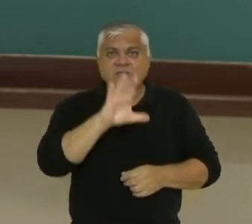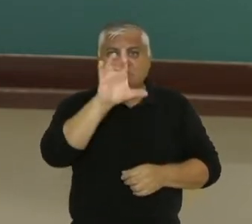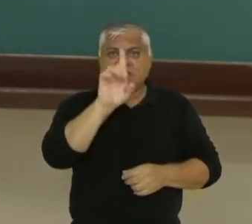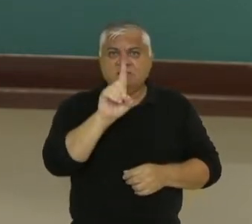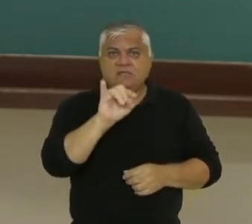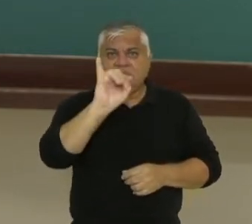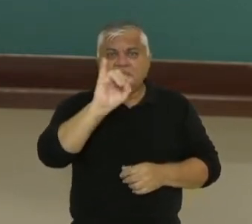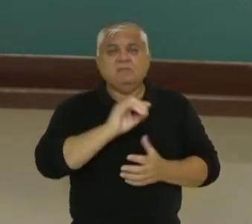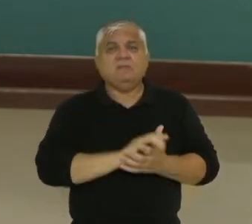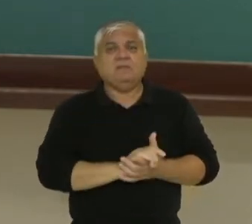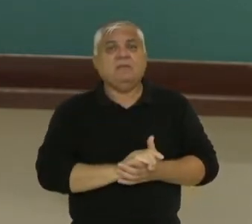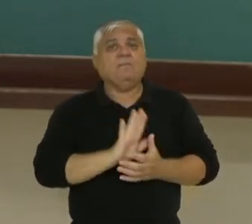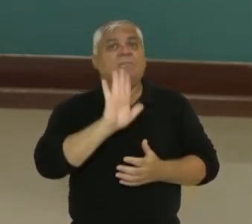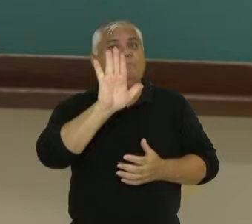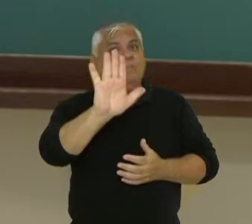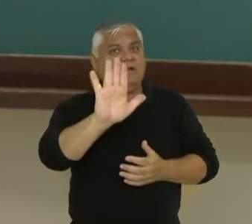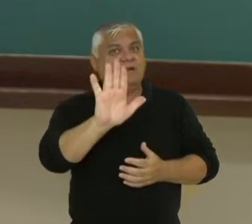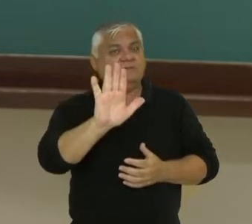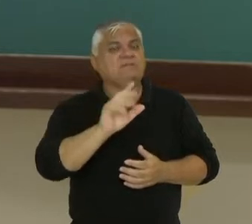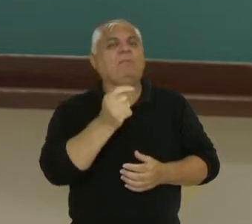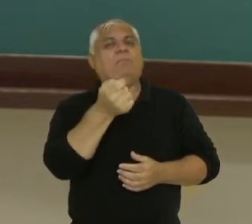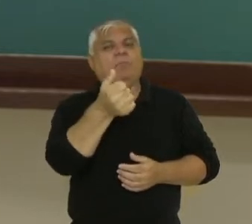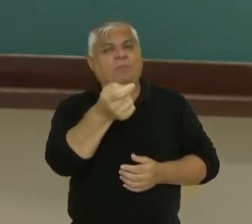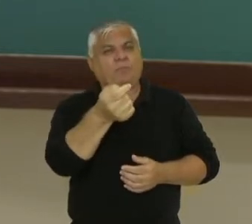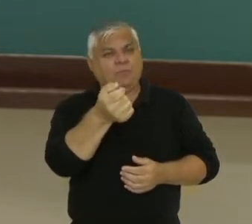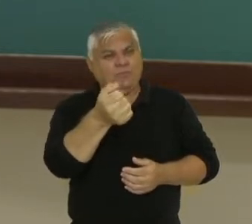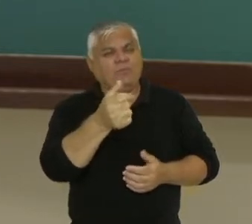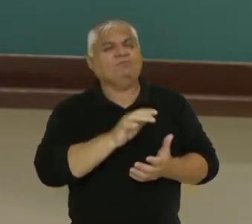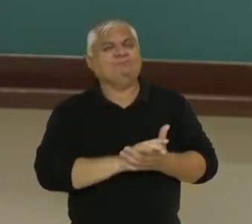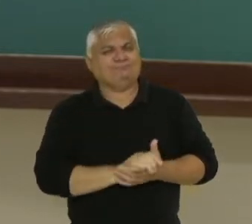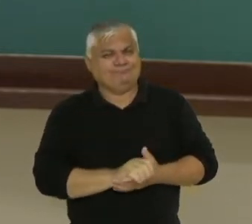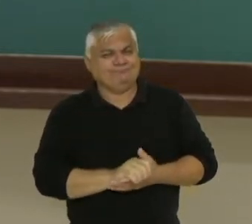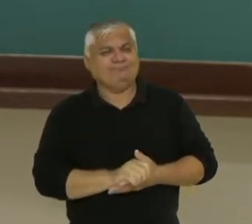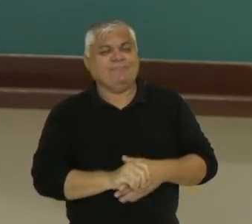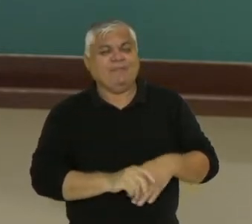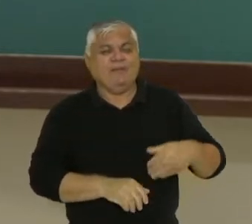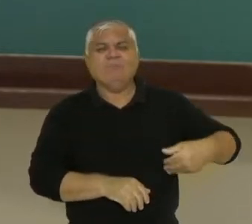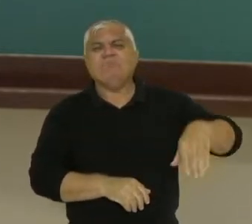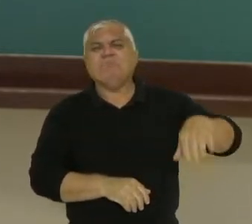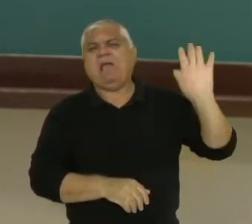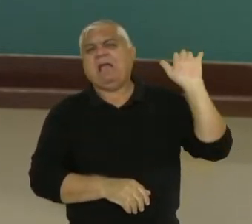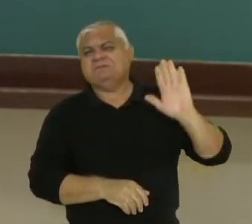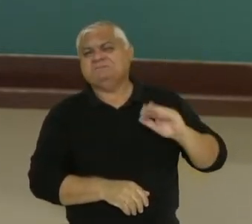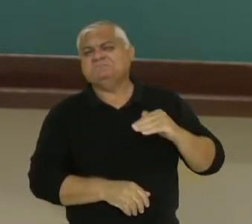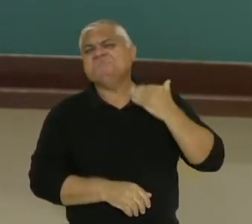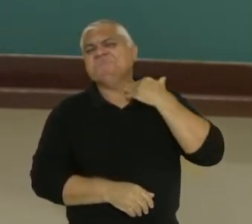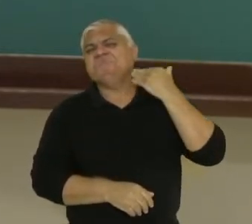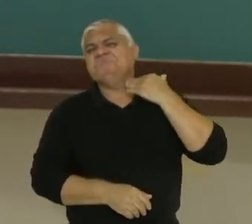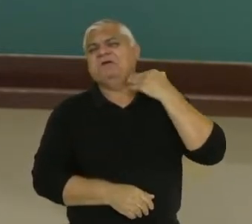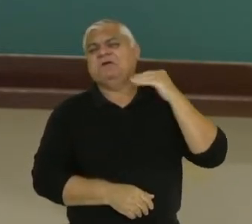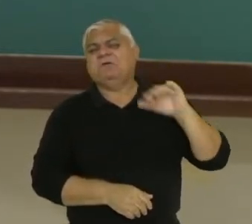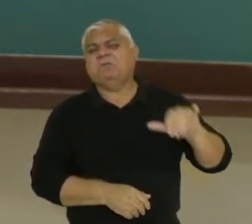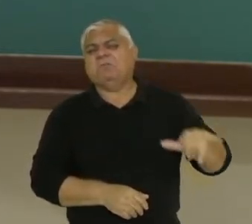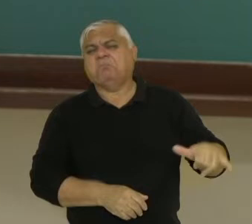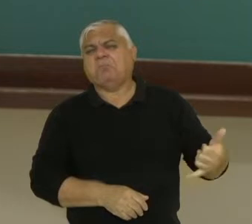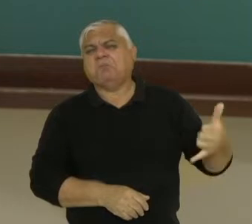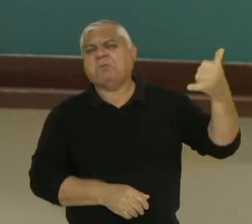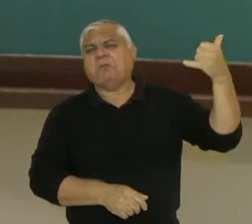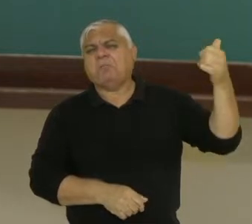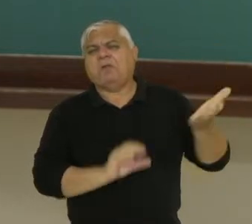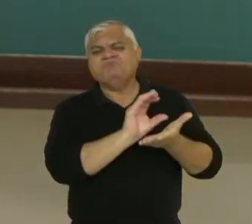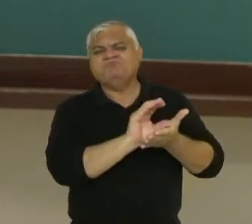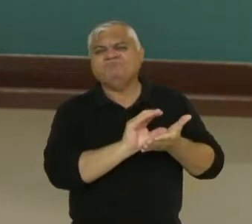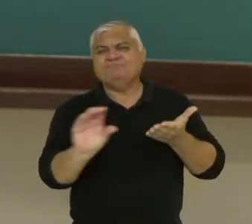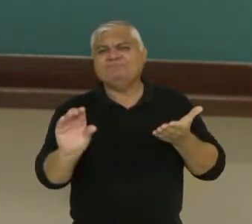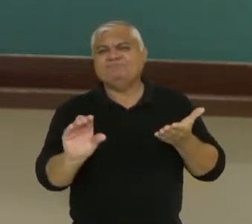coisa? Sim, mas ainda é muito menos do que eles cobram se você precisar o empréstimo bancário, né?